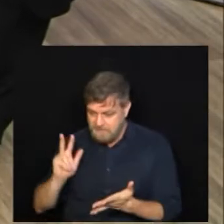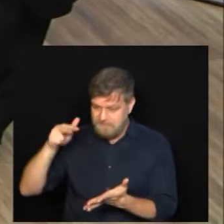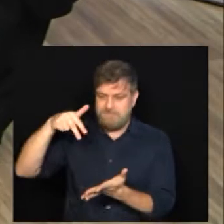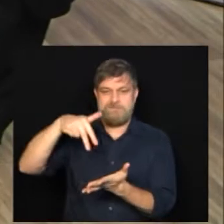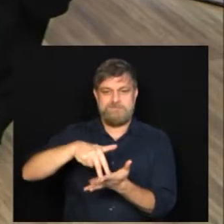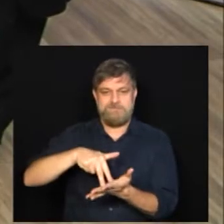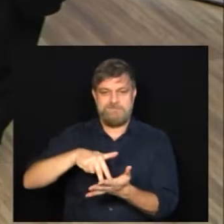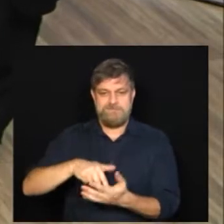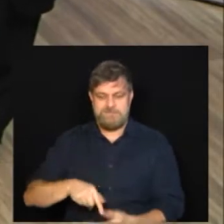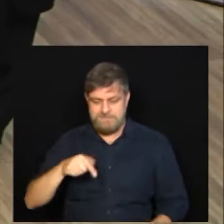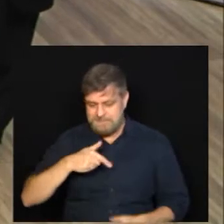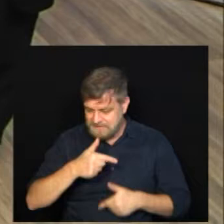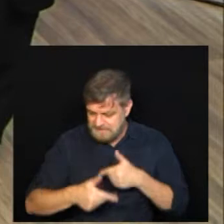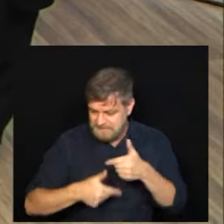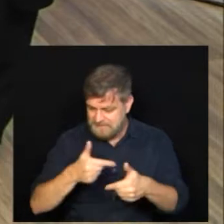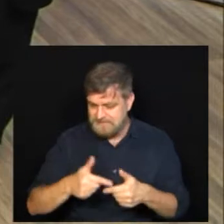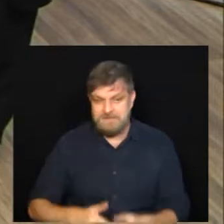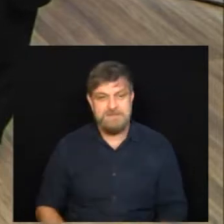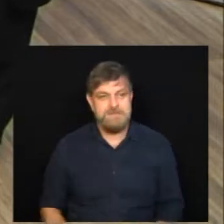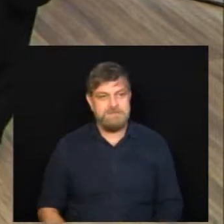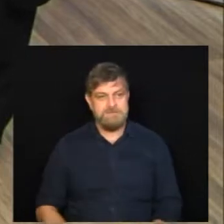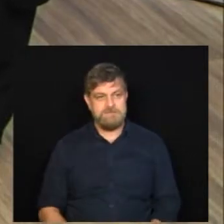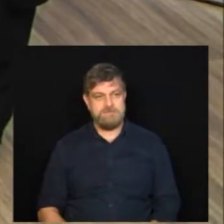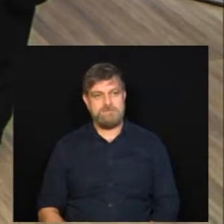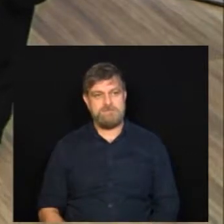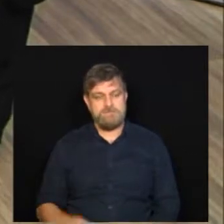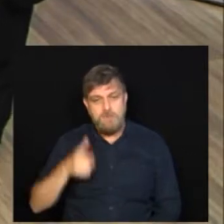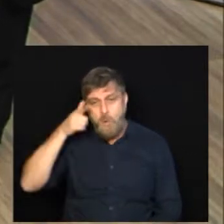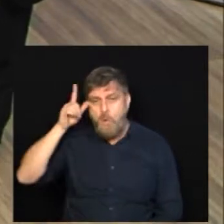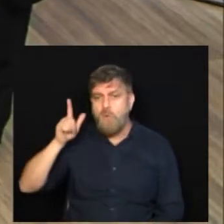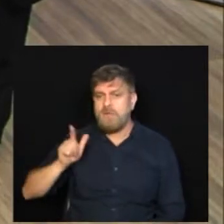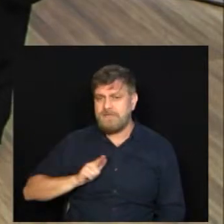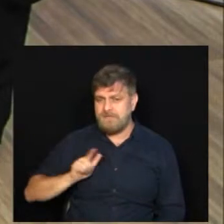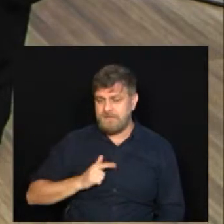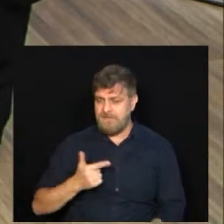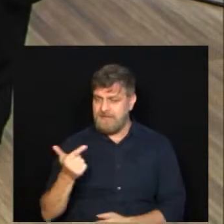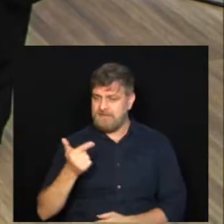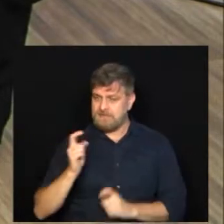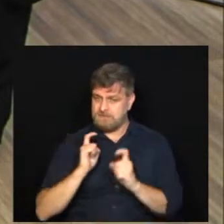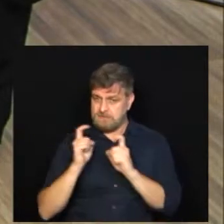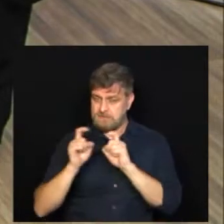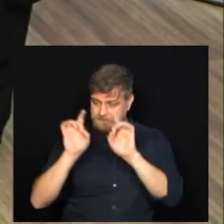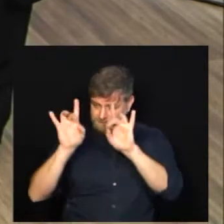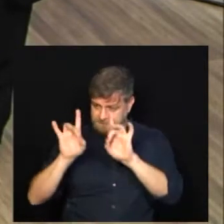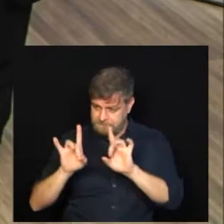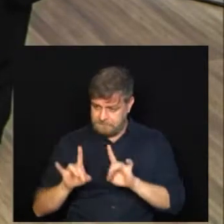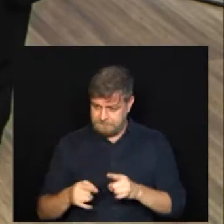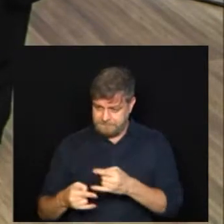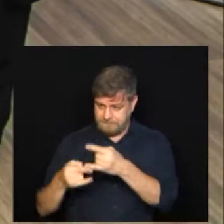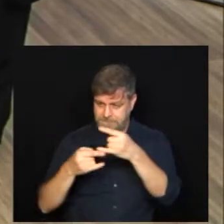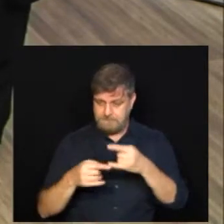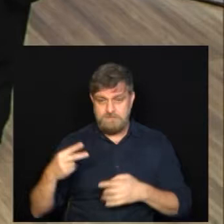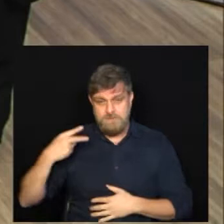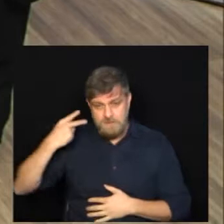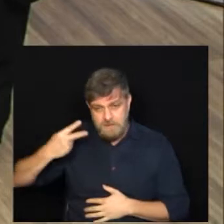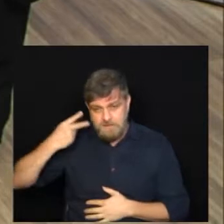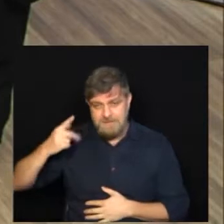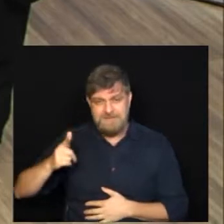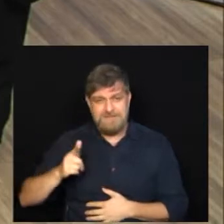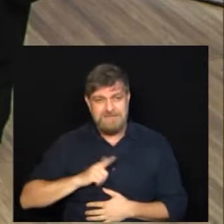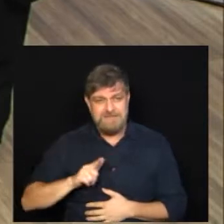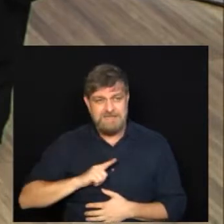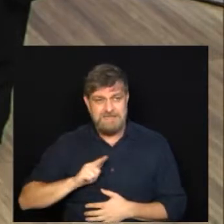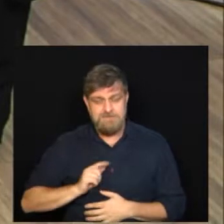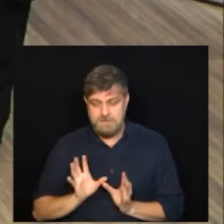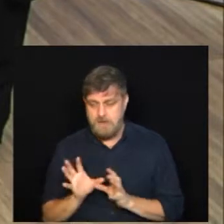aqui no Legislativo Campineiro. Ontem nós tivemos a segunda reunião extraordinária e foram instaladas